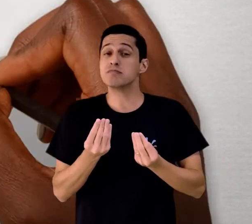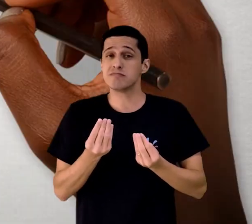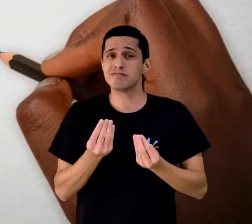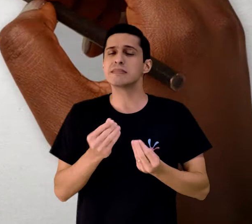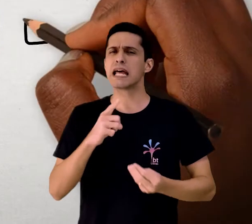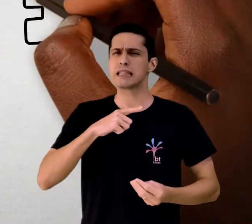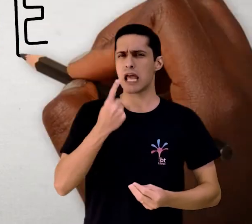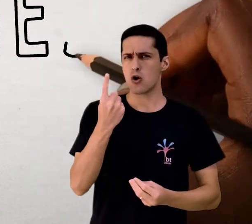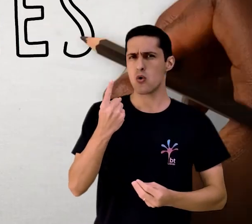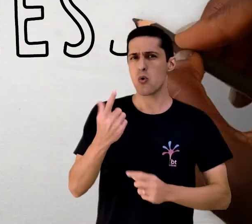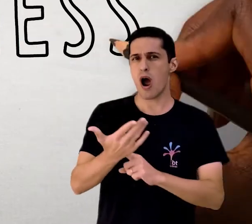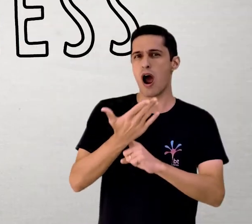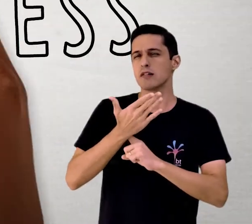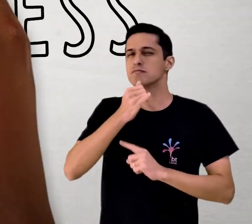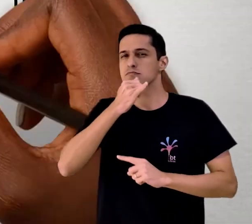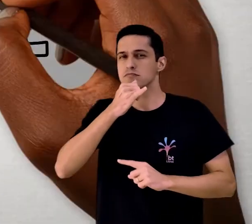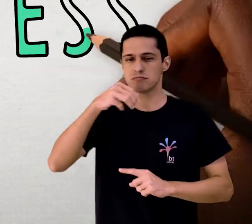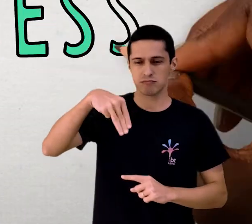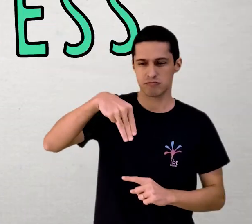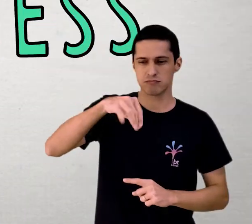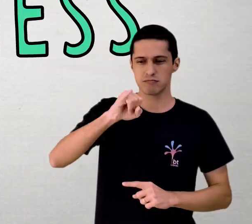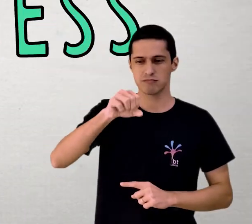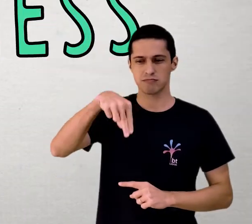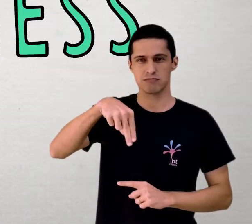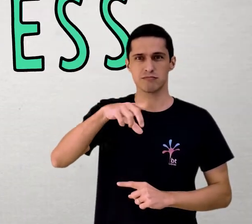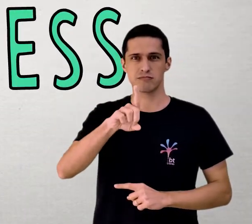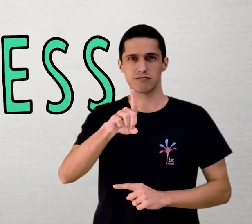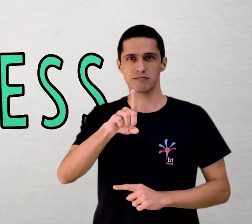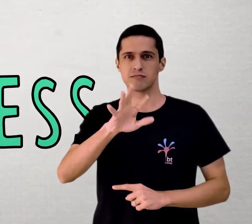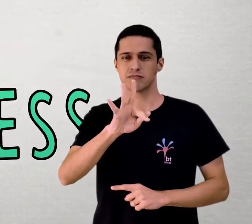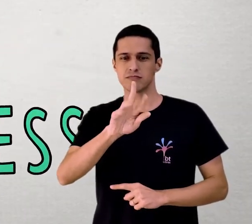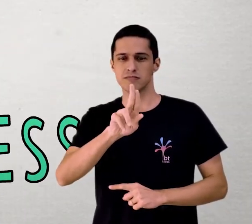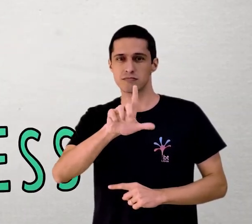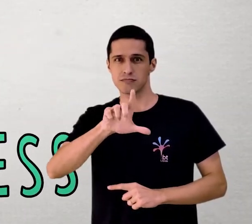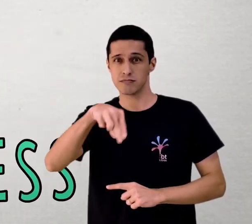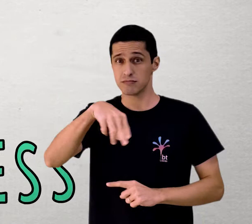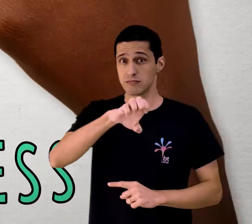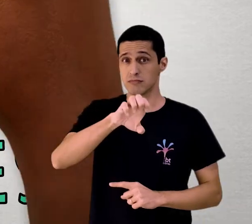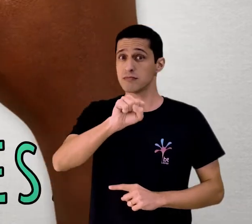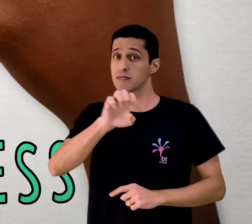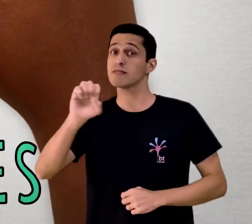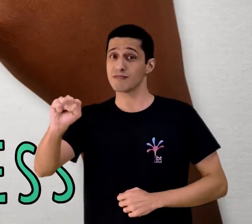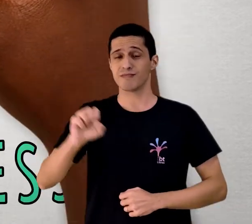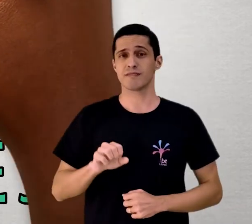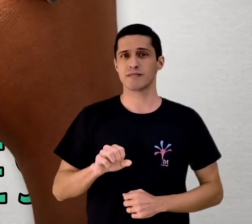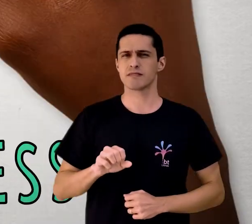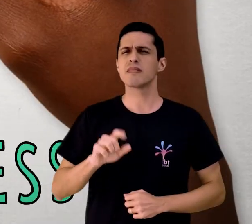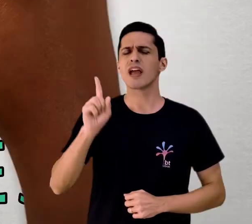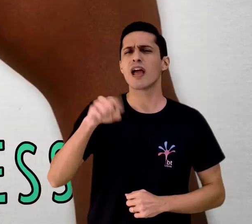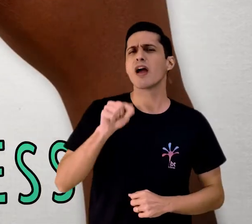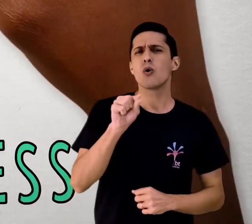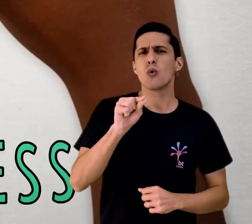mindfulness. Essa prática meditativa, também conhecida como atenção plena, envolve um estado aumentado de